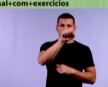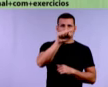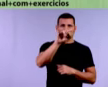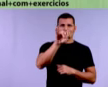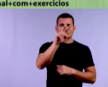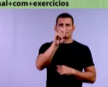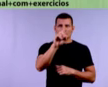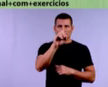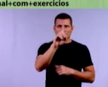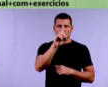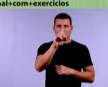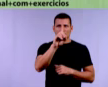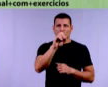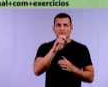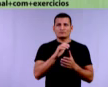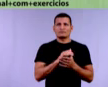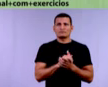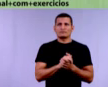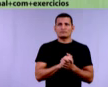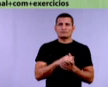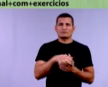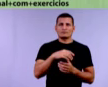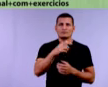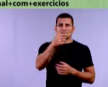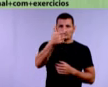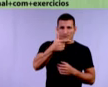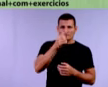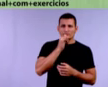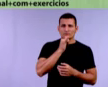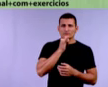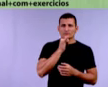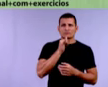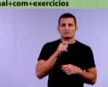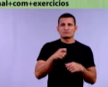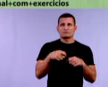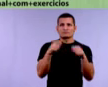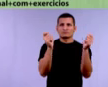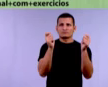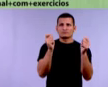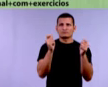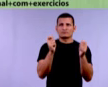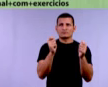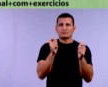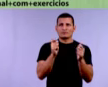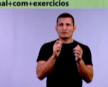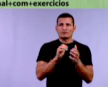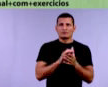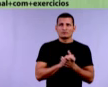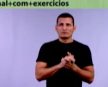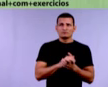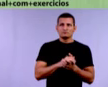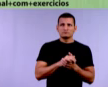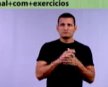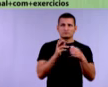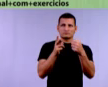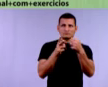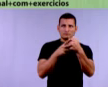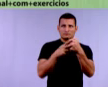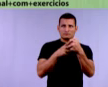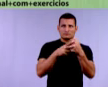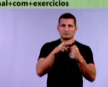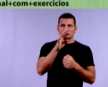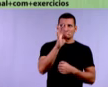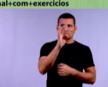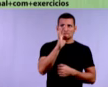são alugados. No exemplo seguinte, não é possível. Então, de operários se são então precisados. aqui é verbo transitivo direto e aqui verbo